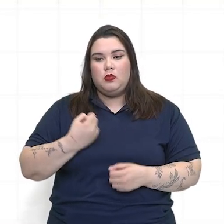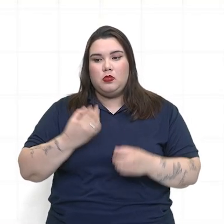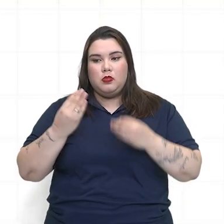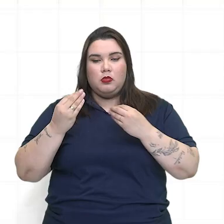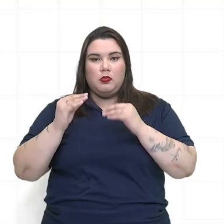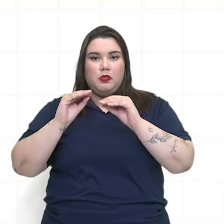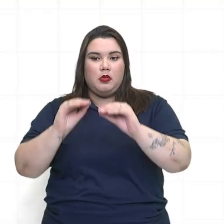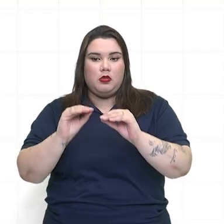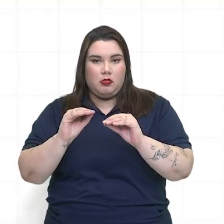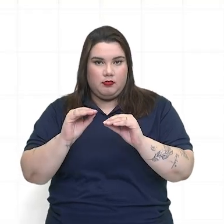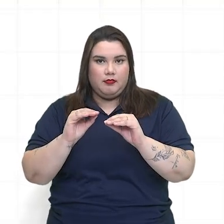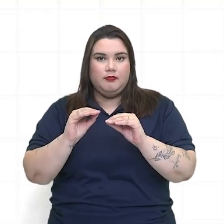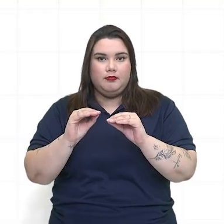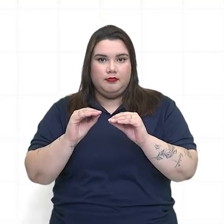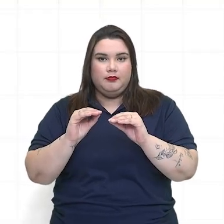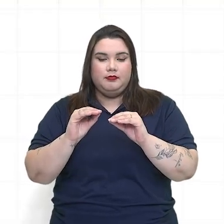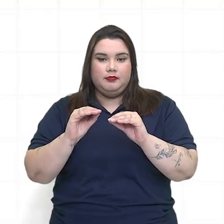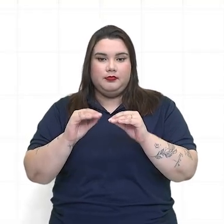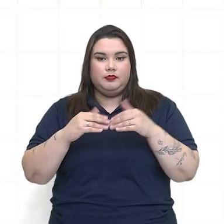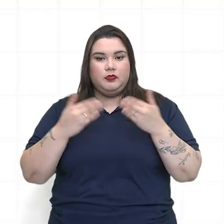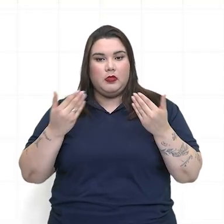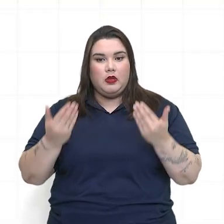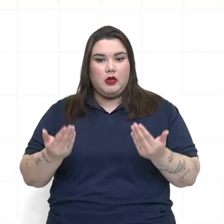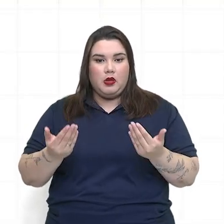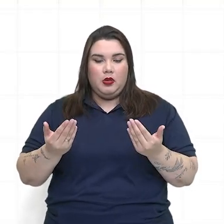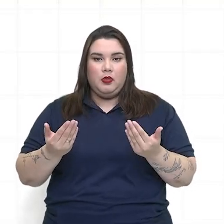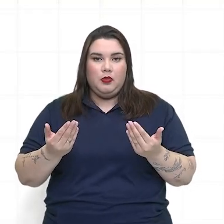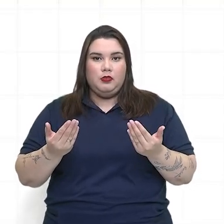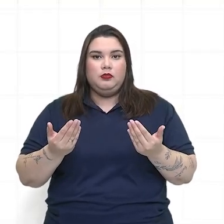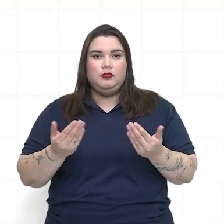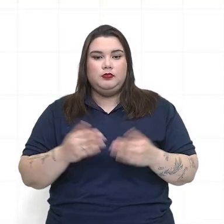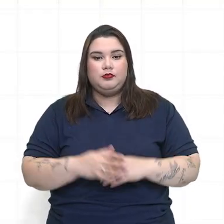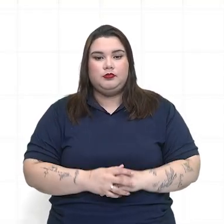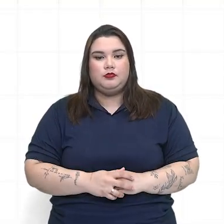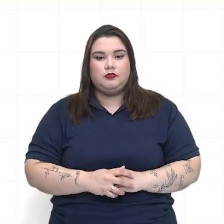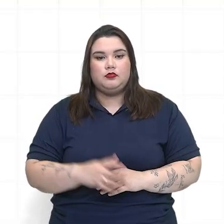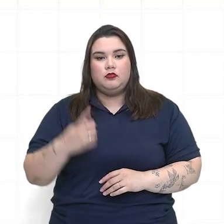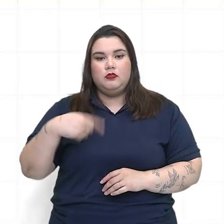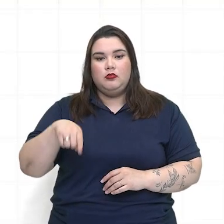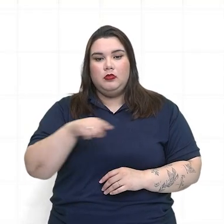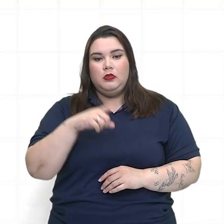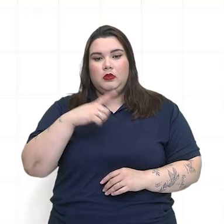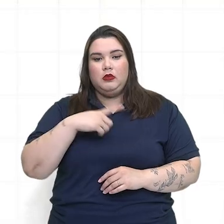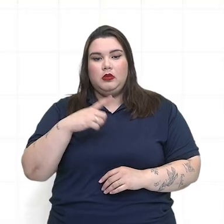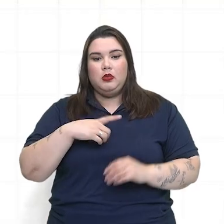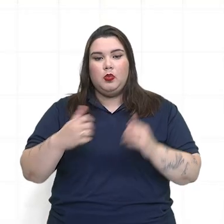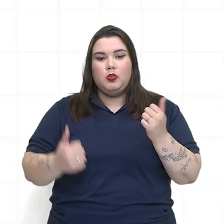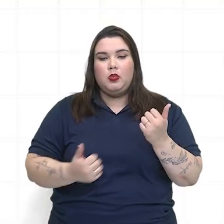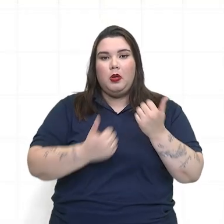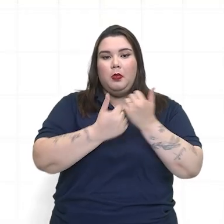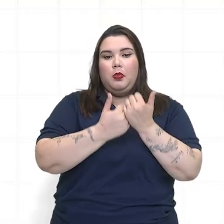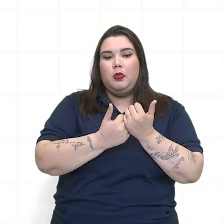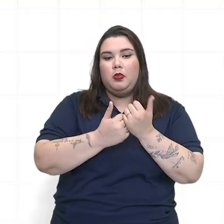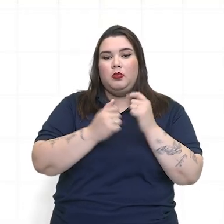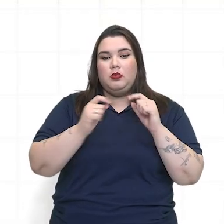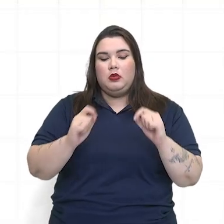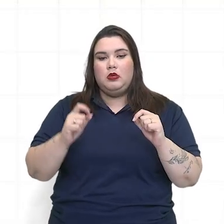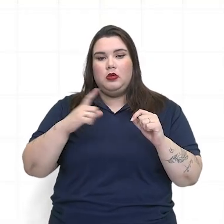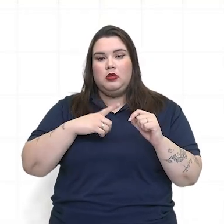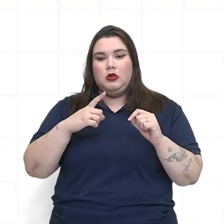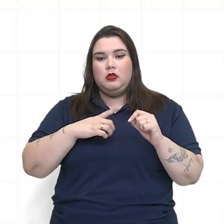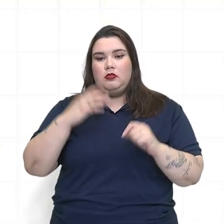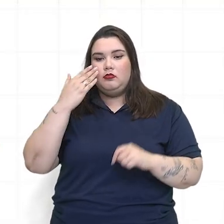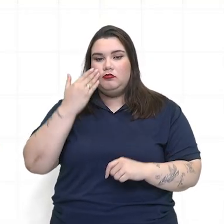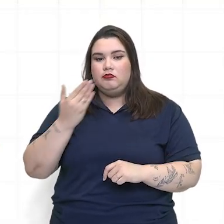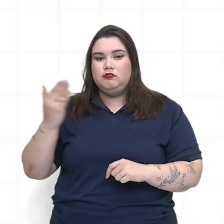dados inseridos. Nesse caso, vocês vão ter auxílio aqui para fazer essa